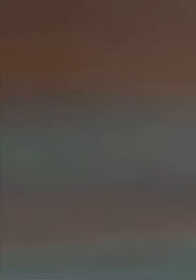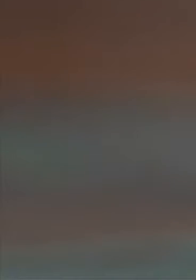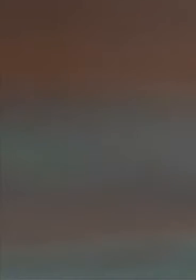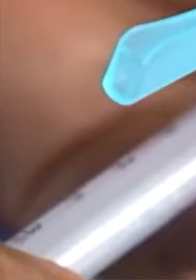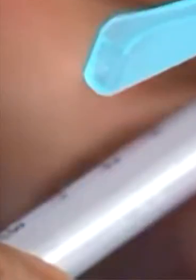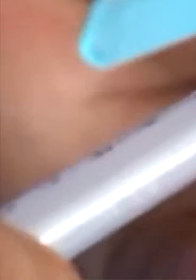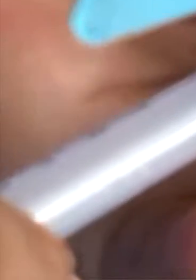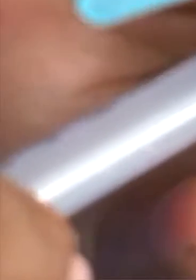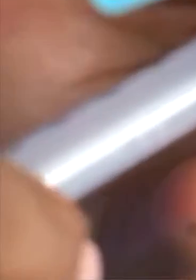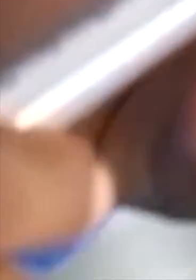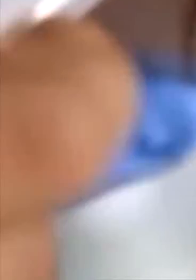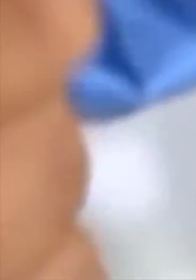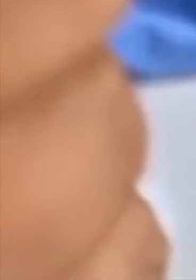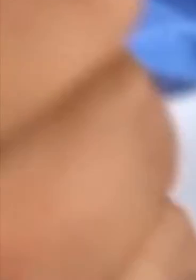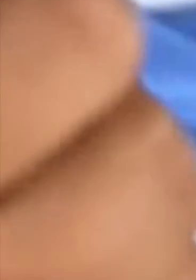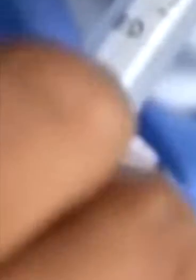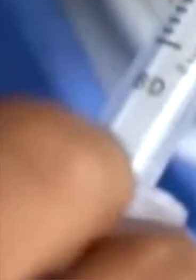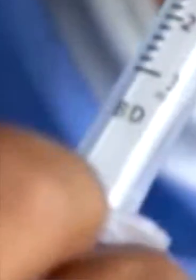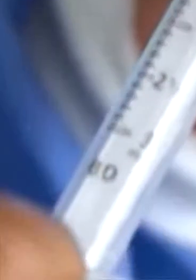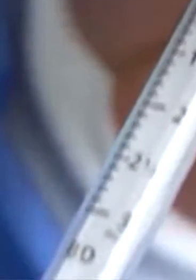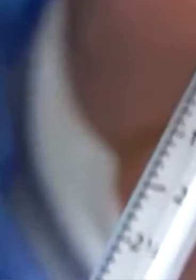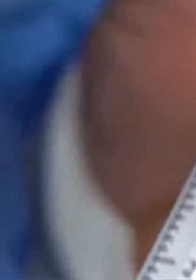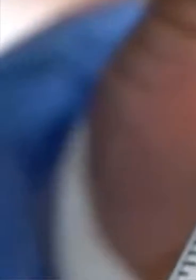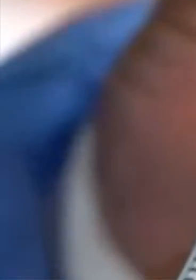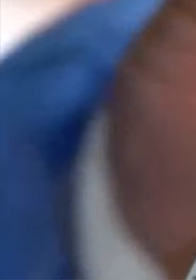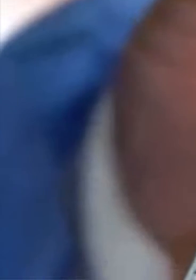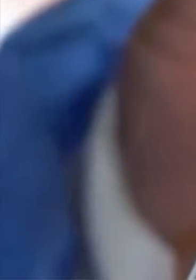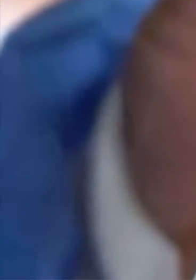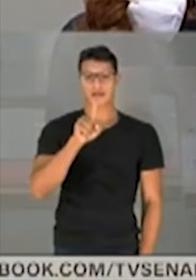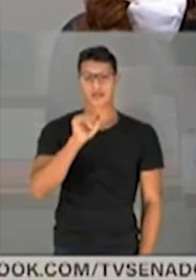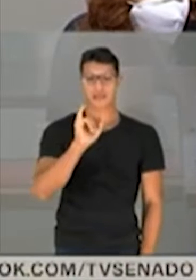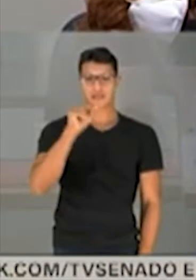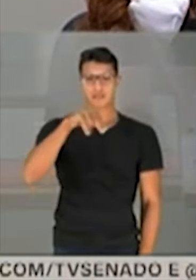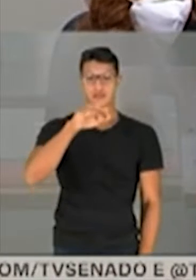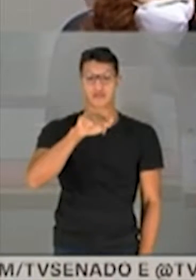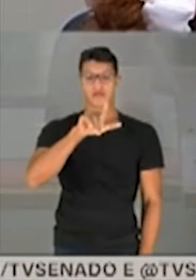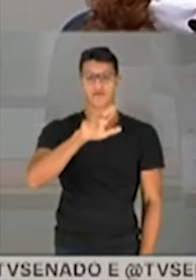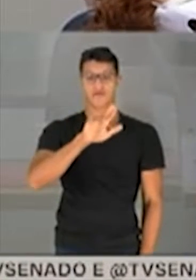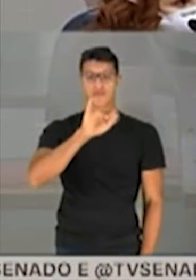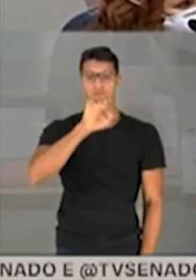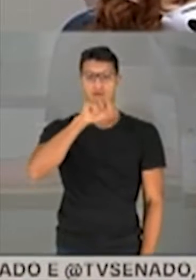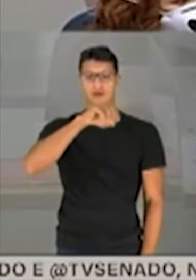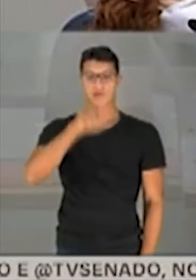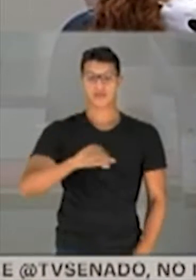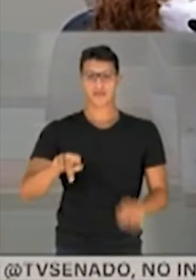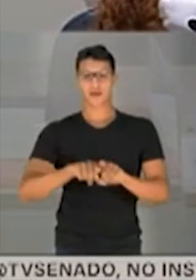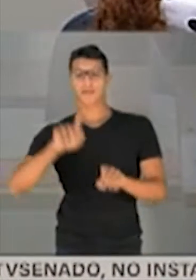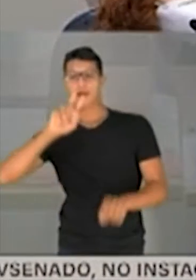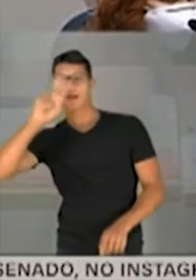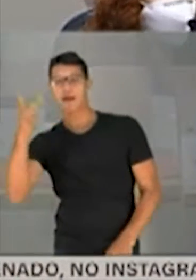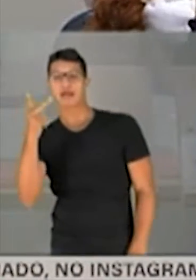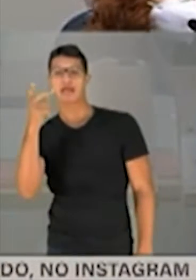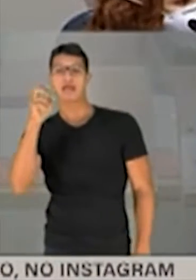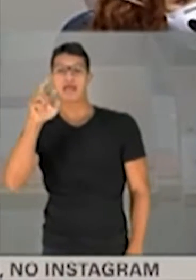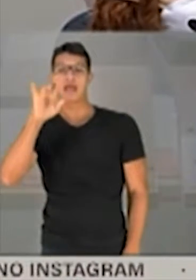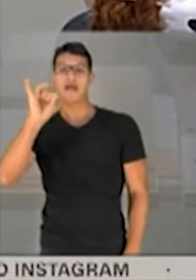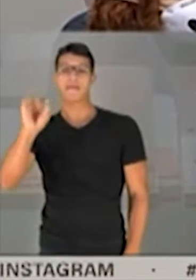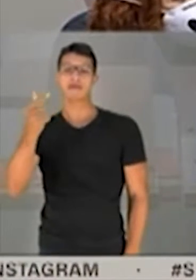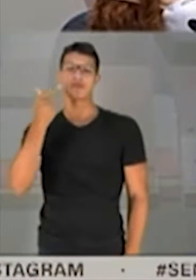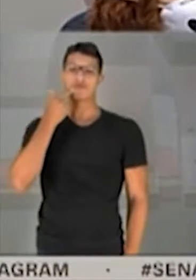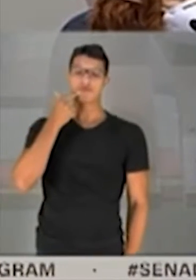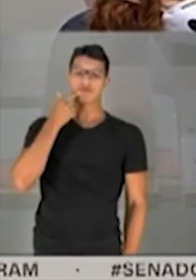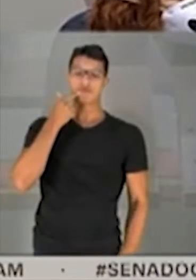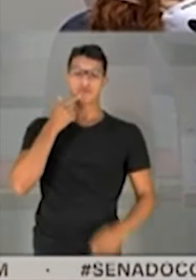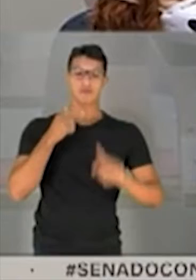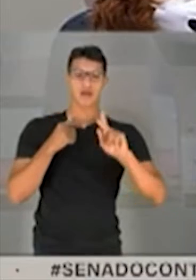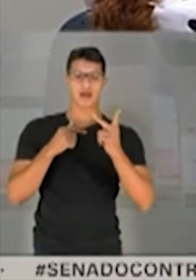dos imunizantes sobre a cepa indiana, por exemplo, ainda estão sendo desenvolvidos. Natália explicou que a crença que existe uma cura para a